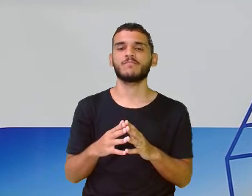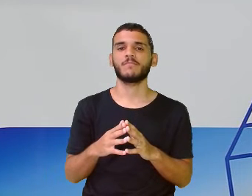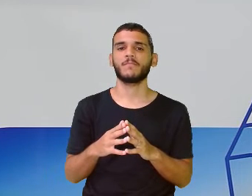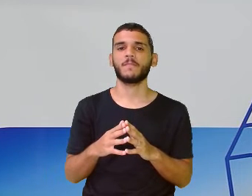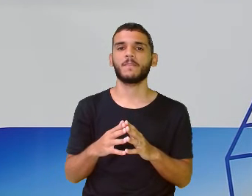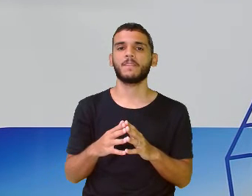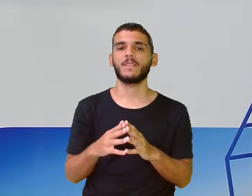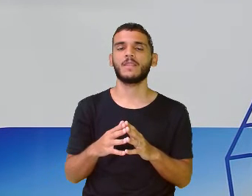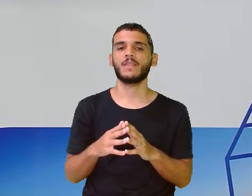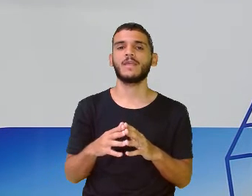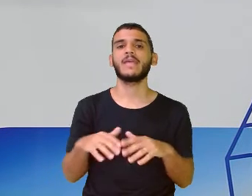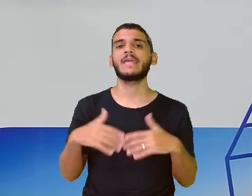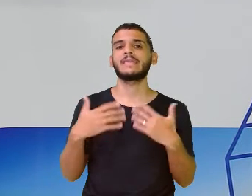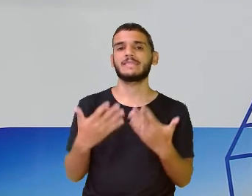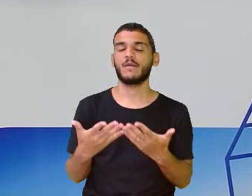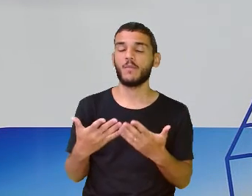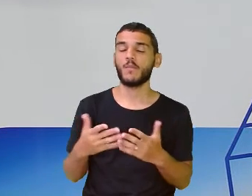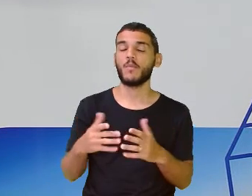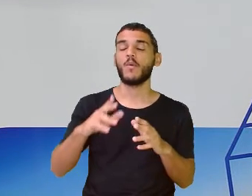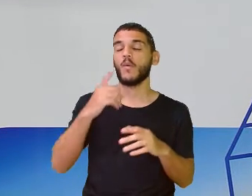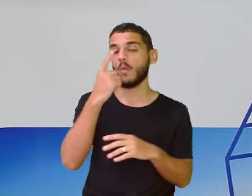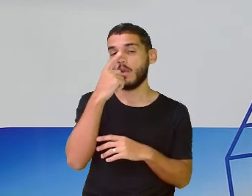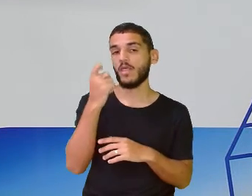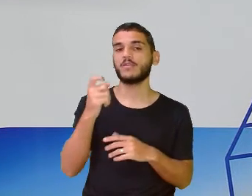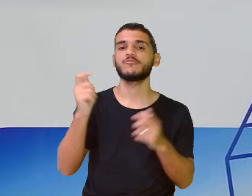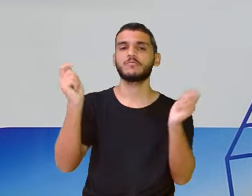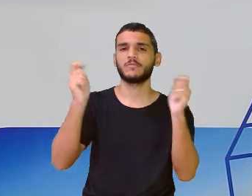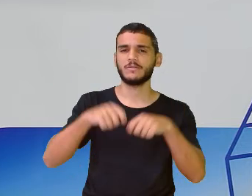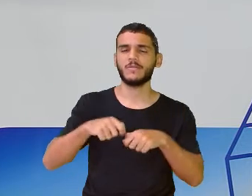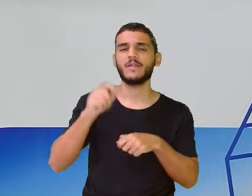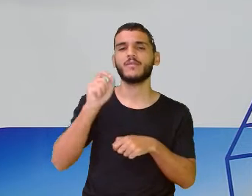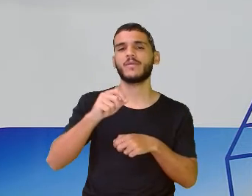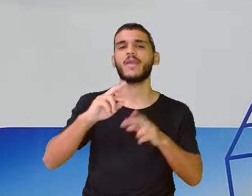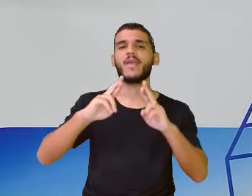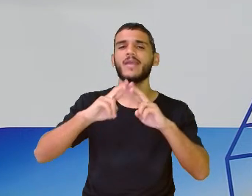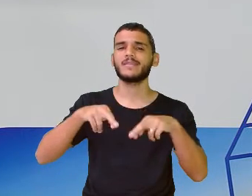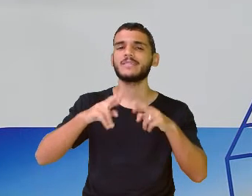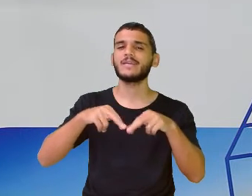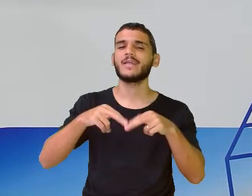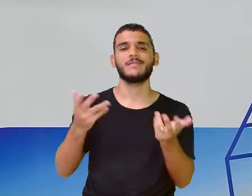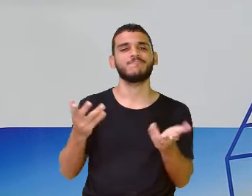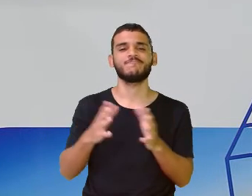ser reaproveitado, gente. Muita coisa que vai para o lixo dá para ser transformado em